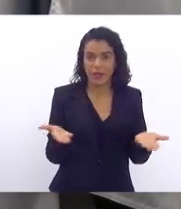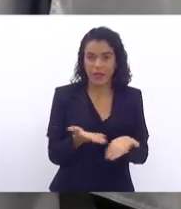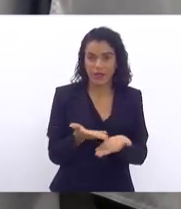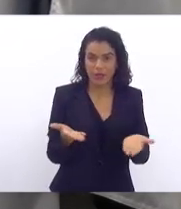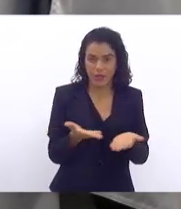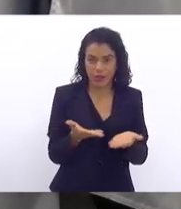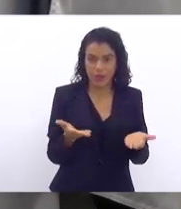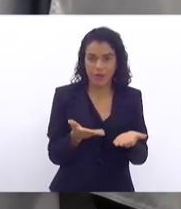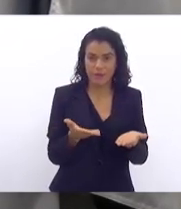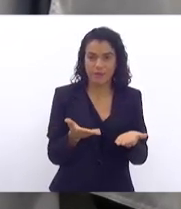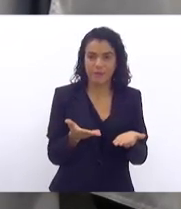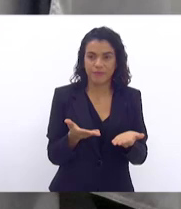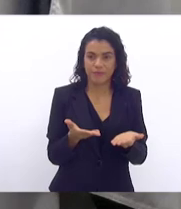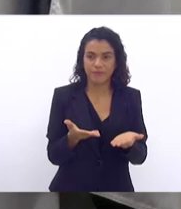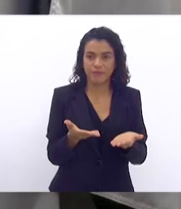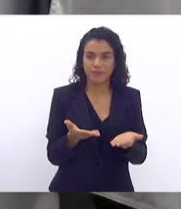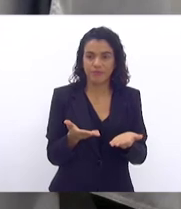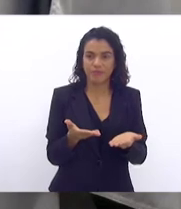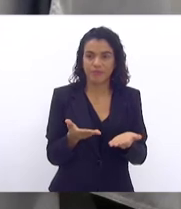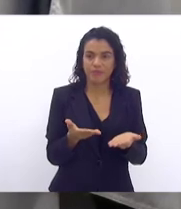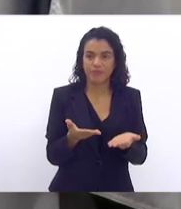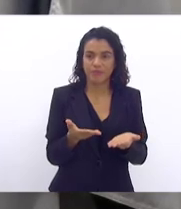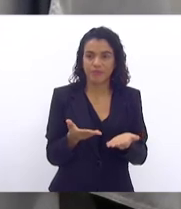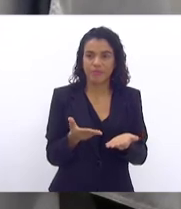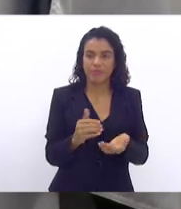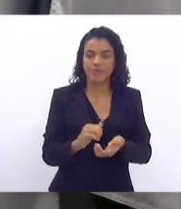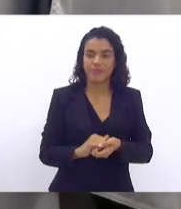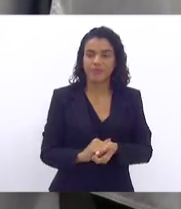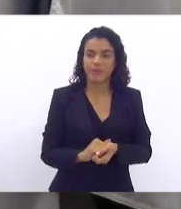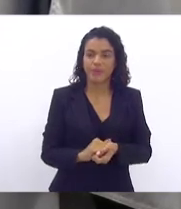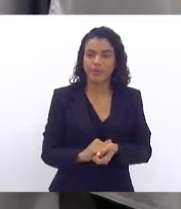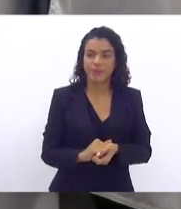argumentos que Vossa Excelência trouxe à colação naquele momento, que